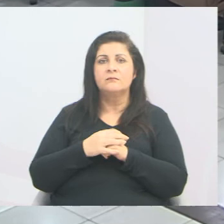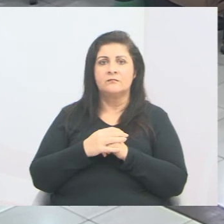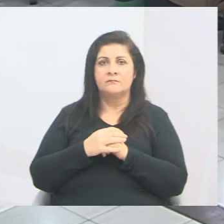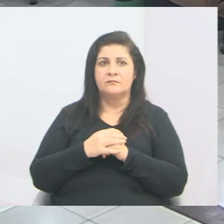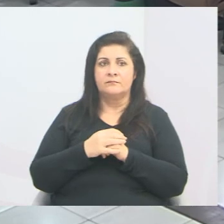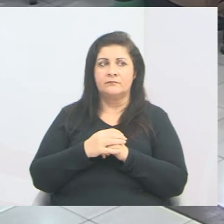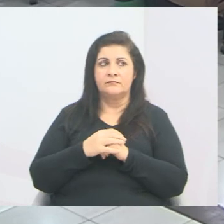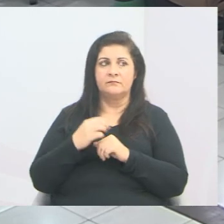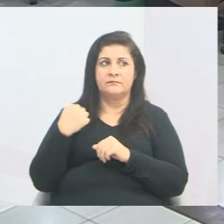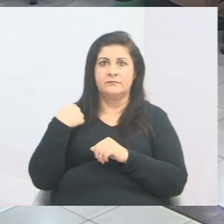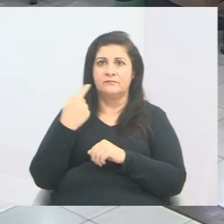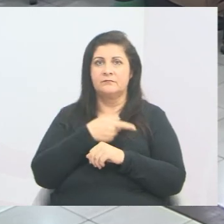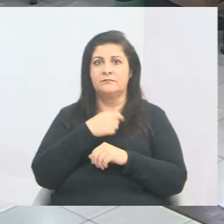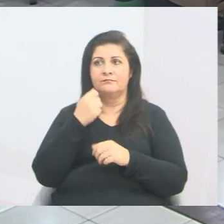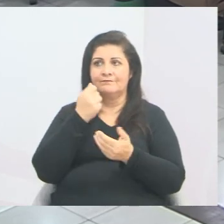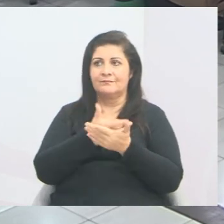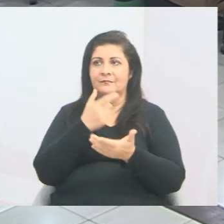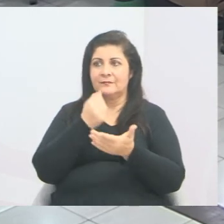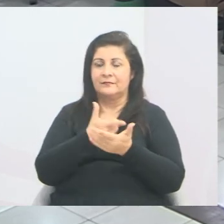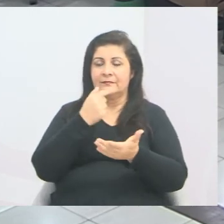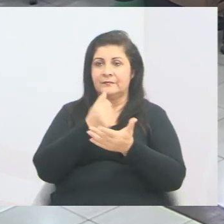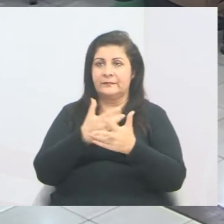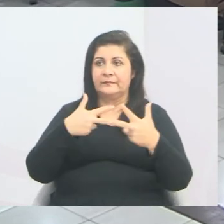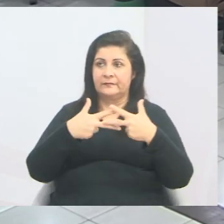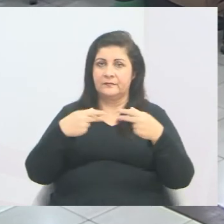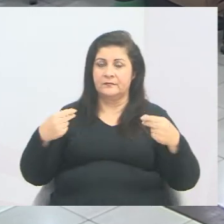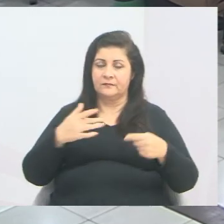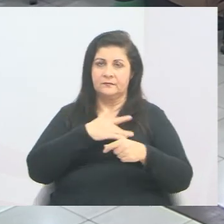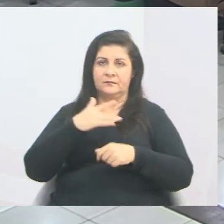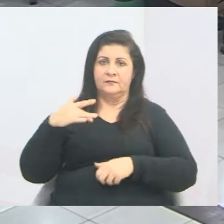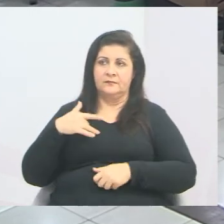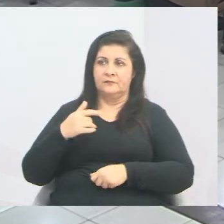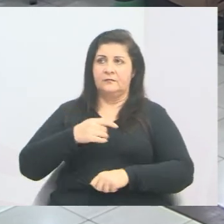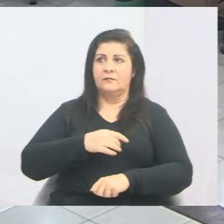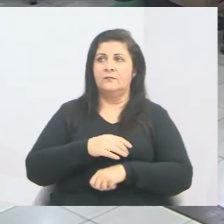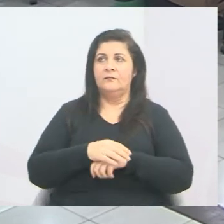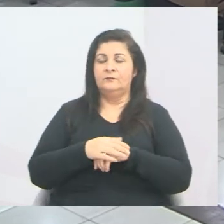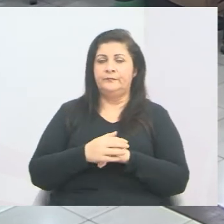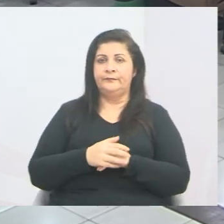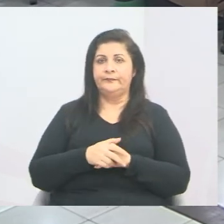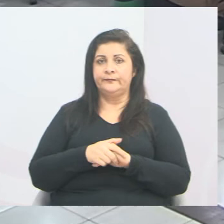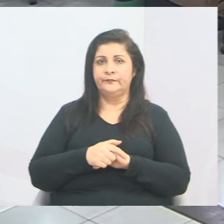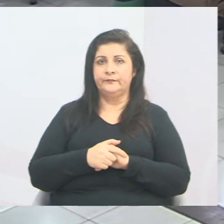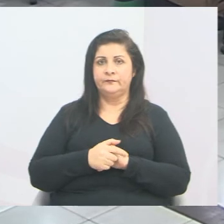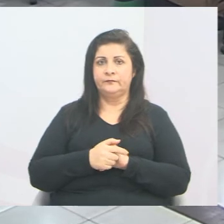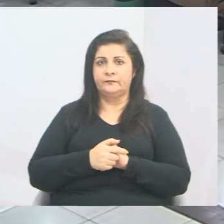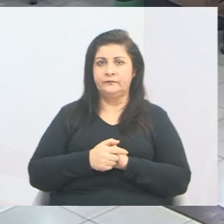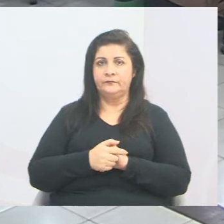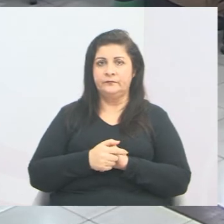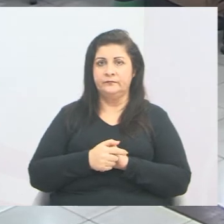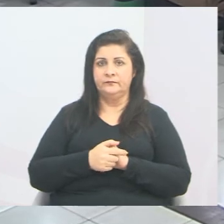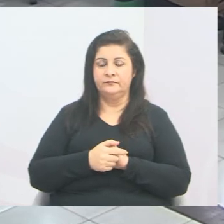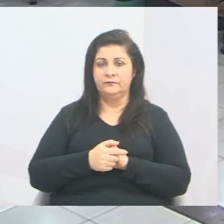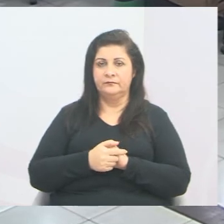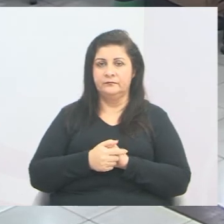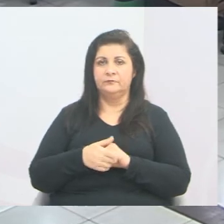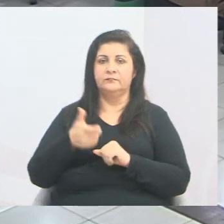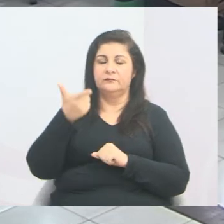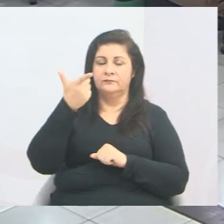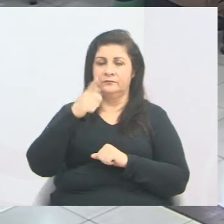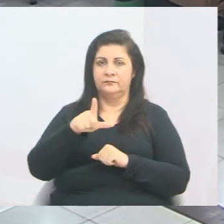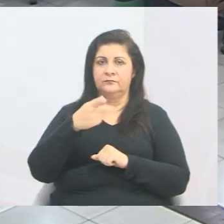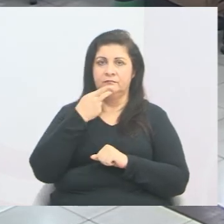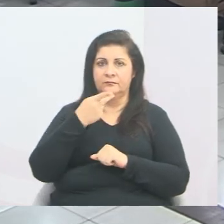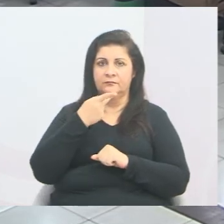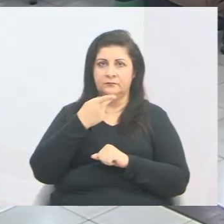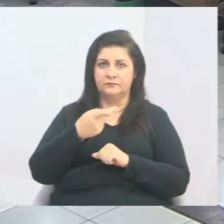gente não precisa ficar gastando tanto assim com saúde, né? Tá? Então, volto novamente a falar, né? Tá?